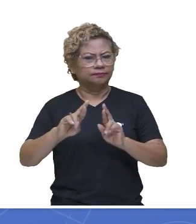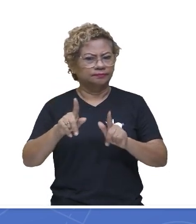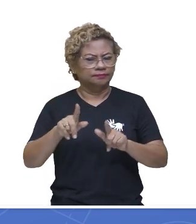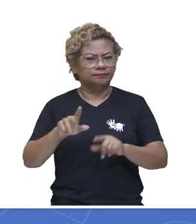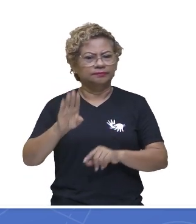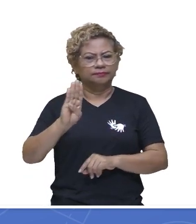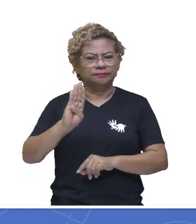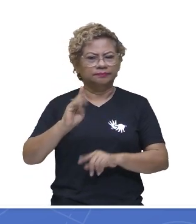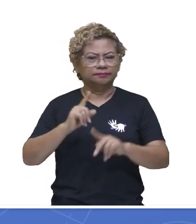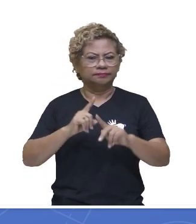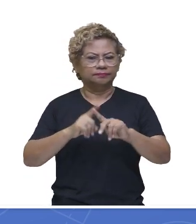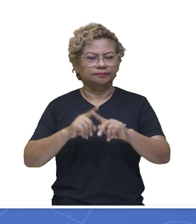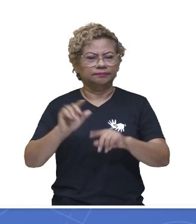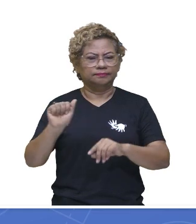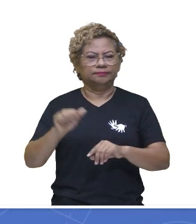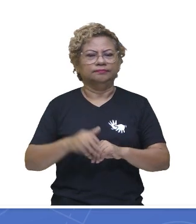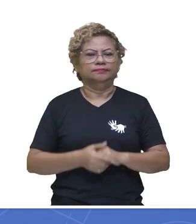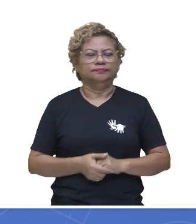seguindo.